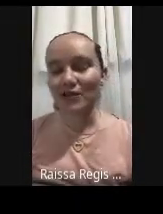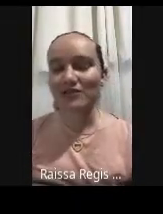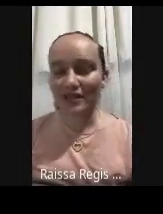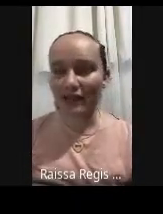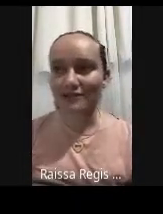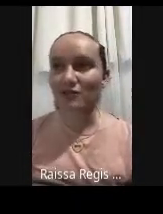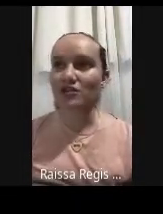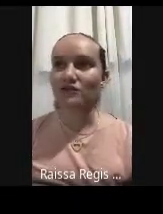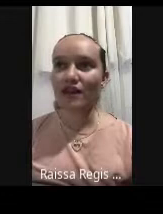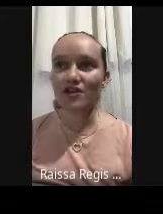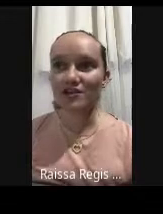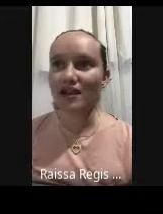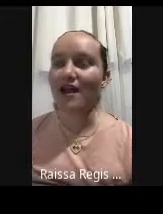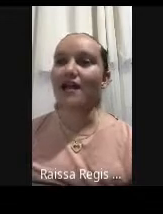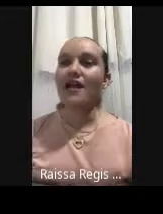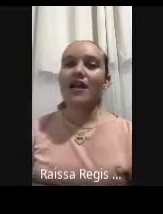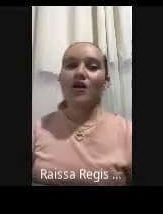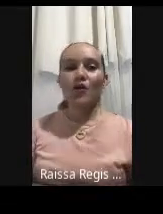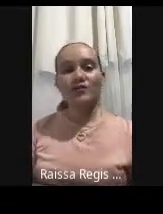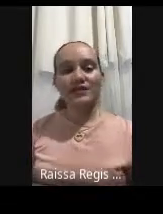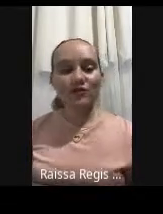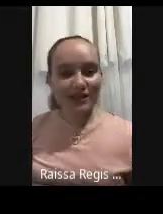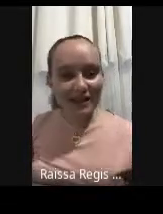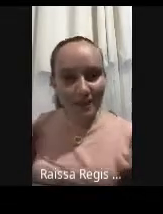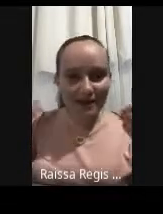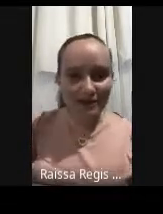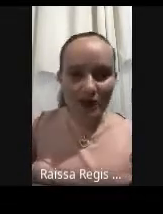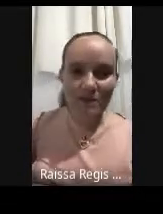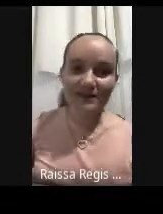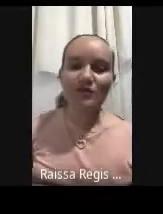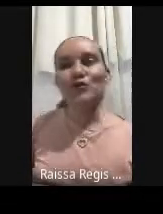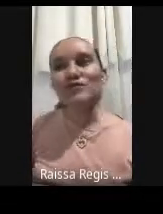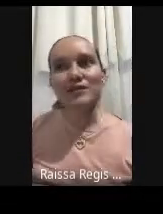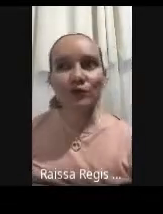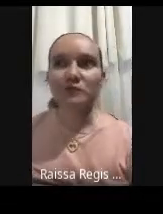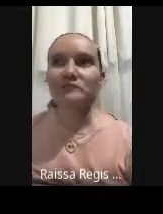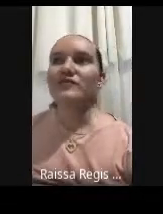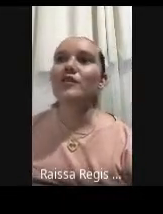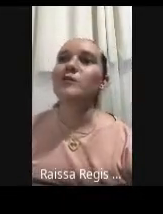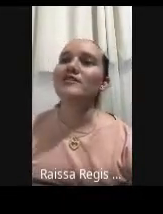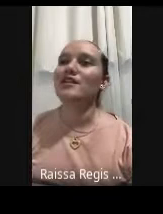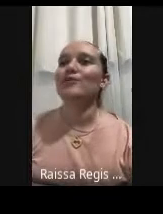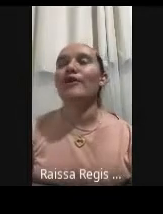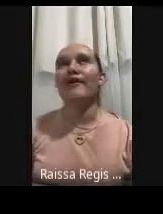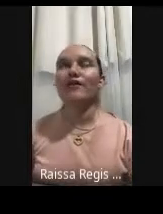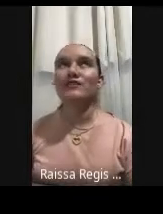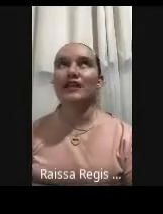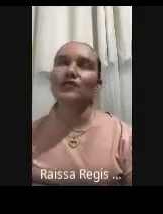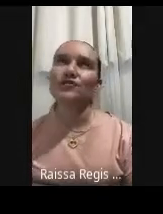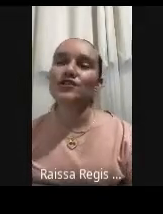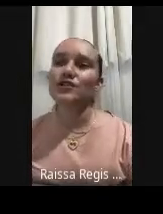na língua de sinais, quando a gente vai registrar, cada parâmetro é representado por um símbolo. Então, por exemplo,